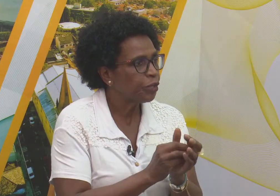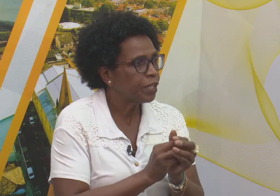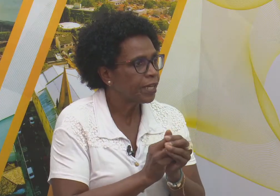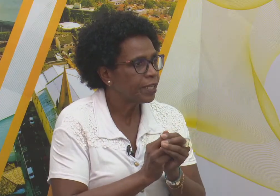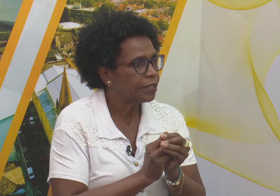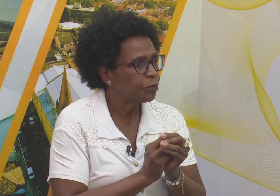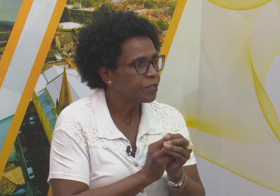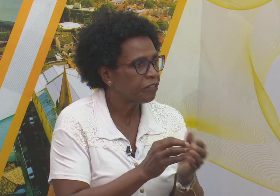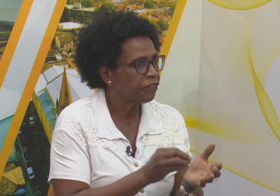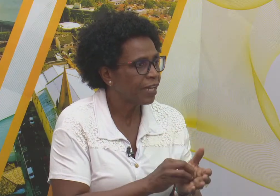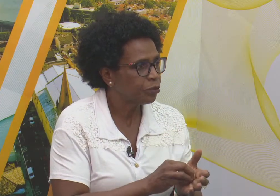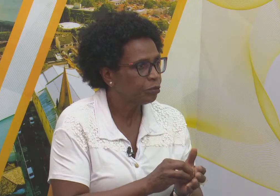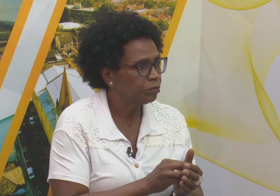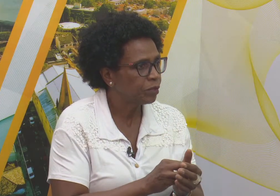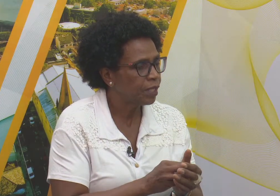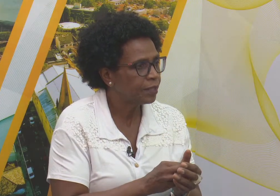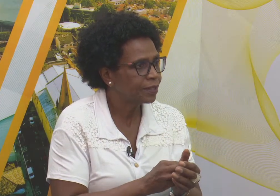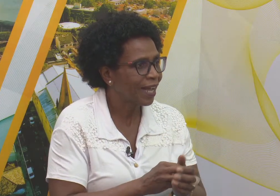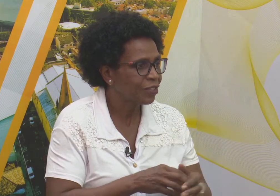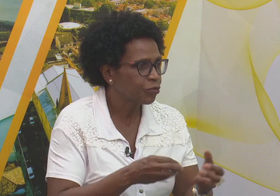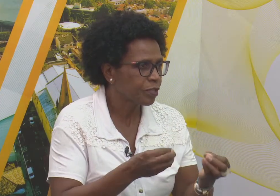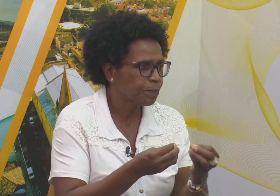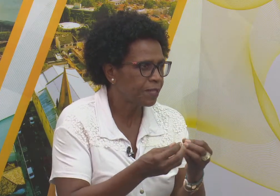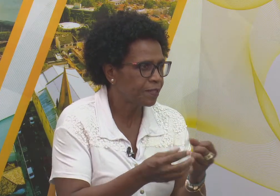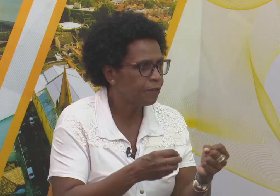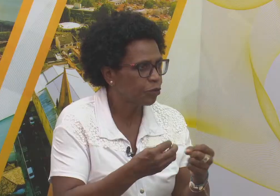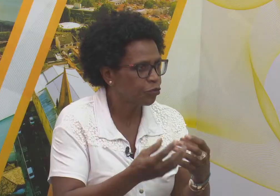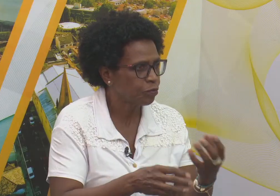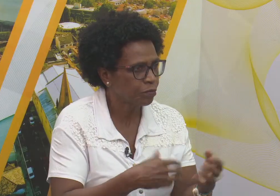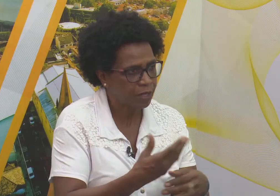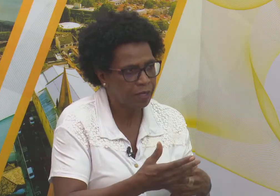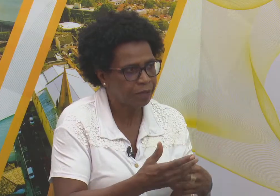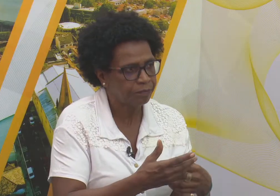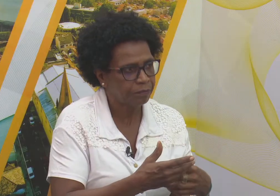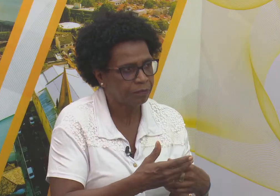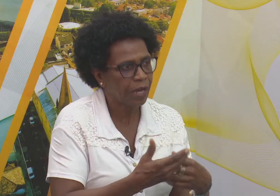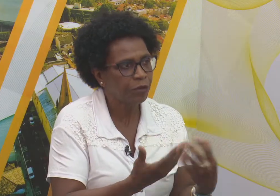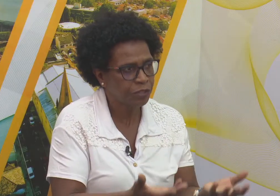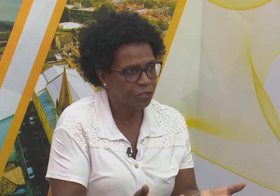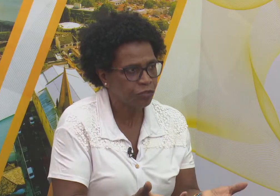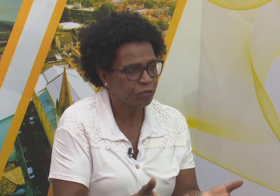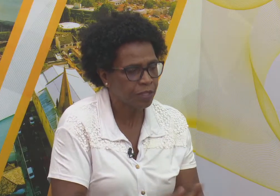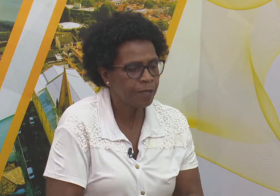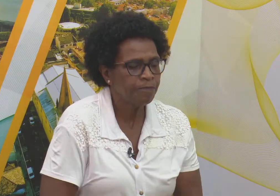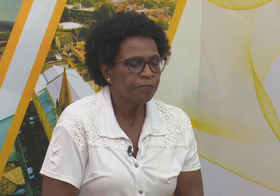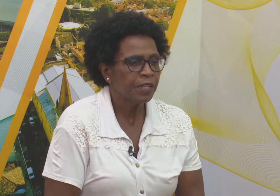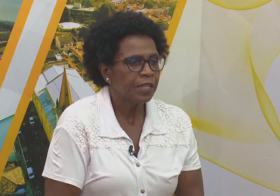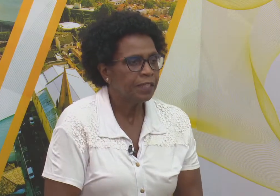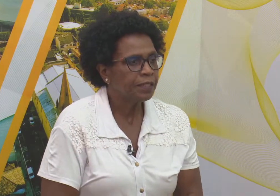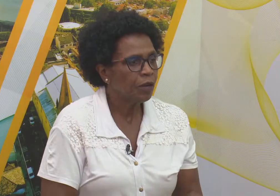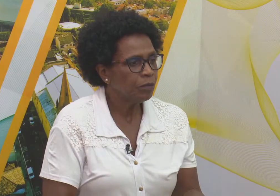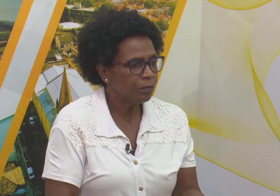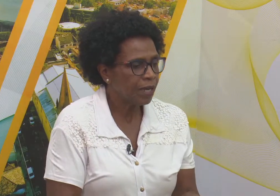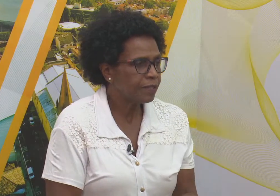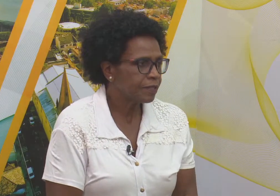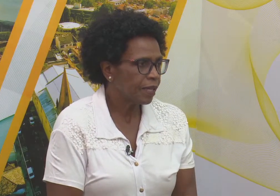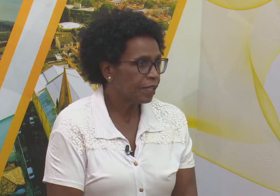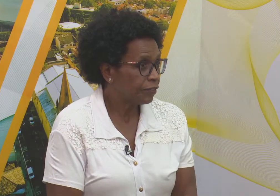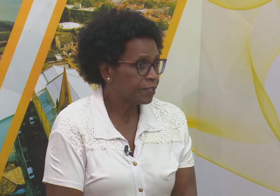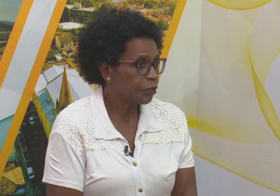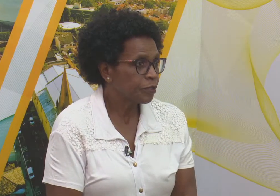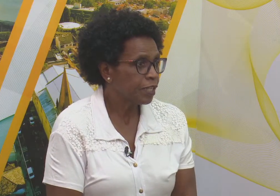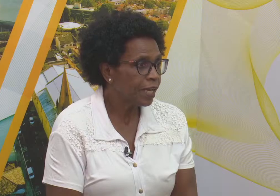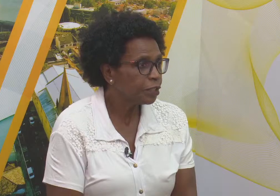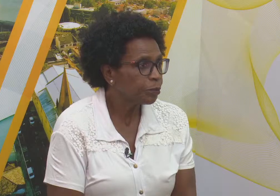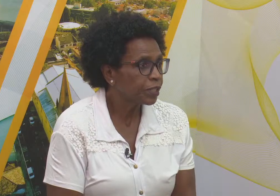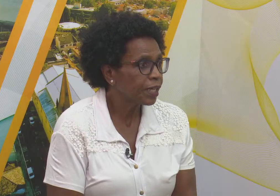não foi ainda observado traços específicos autísticos, né? Então, mas ela